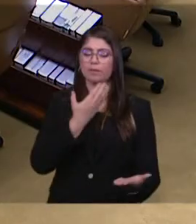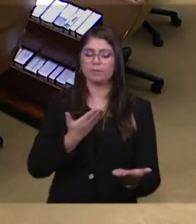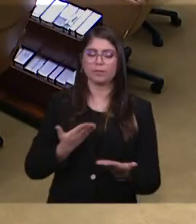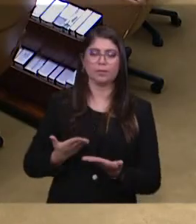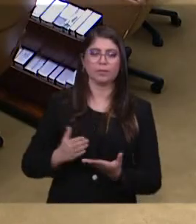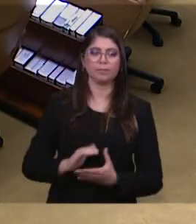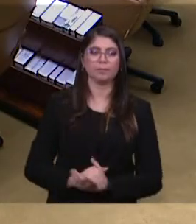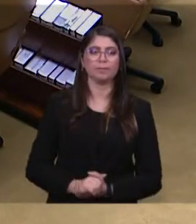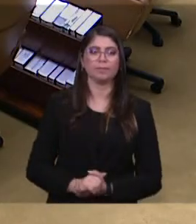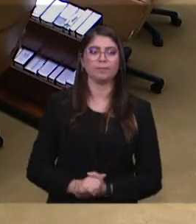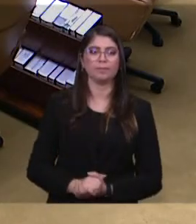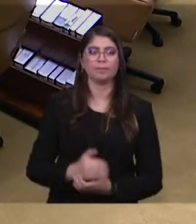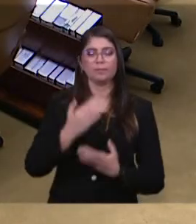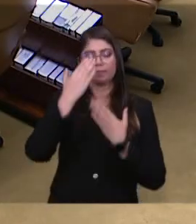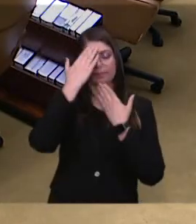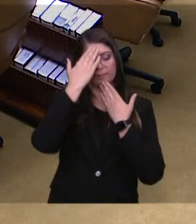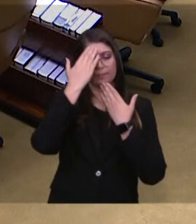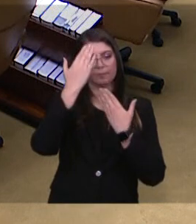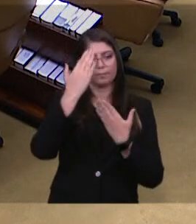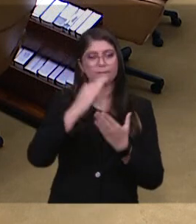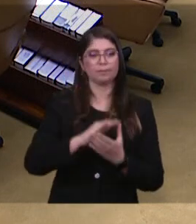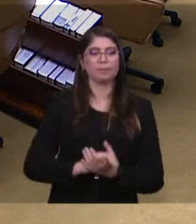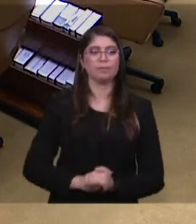tribuna. Muito obrigada.